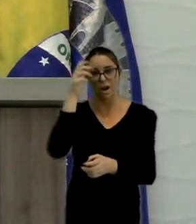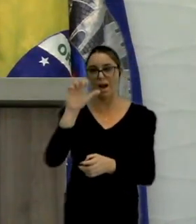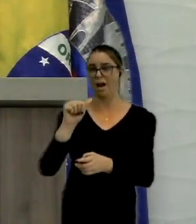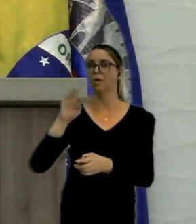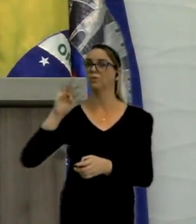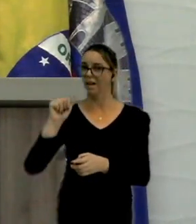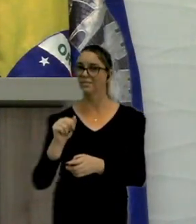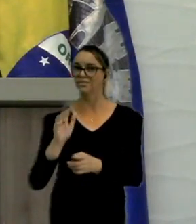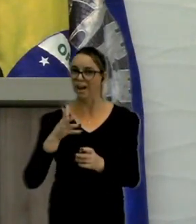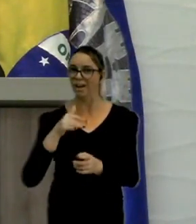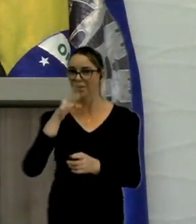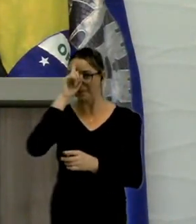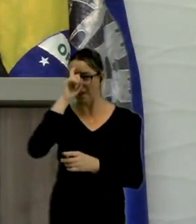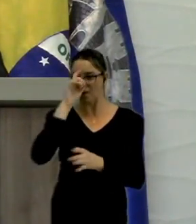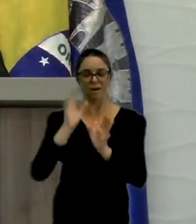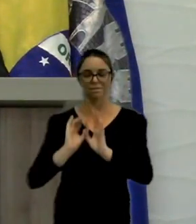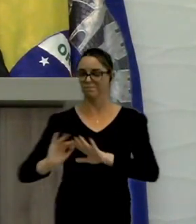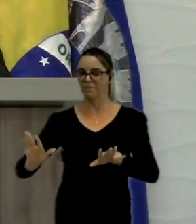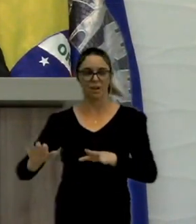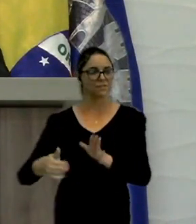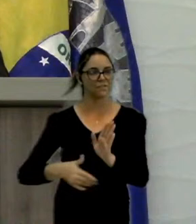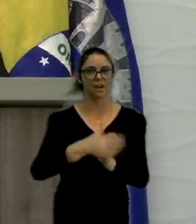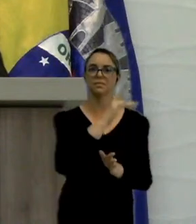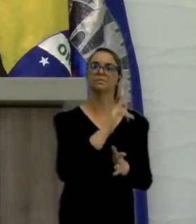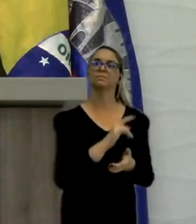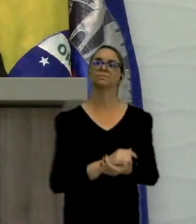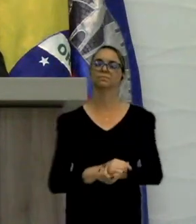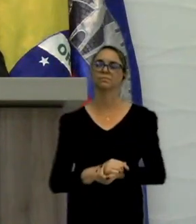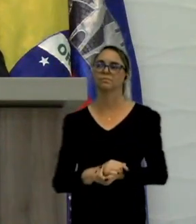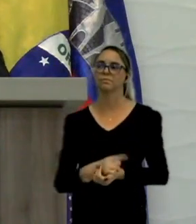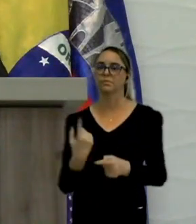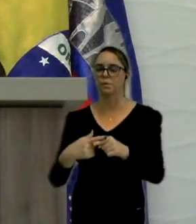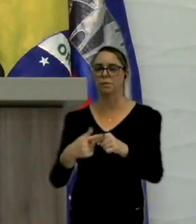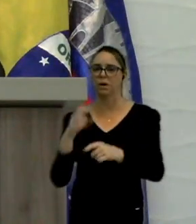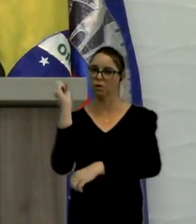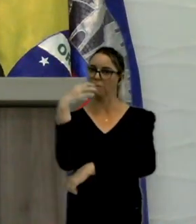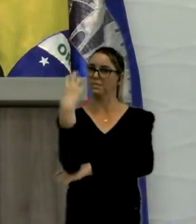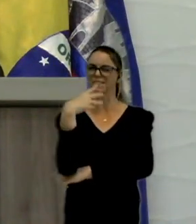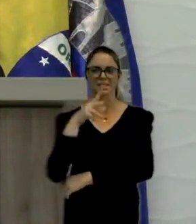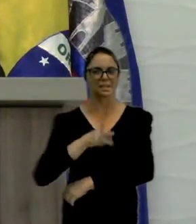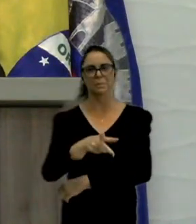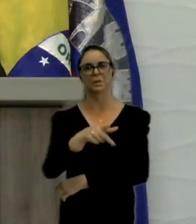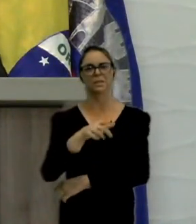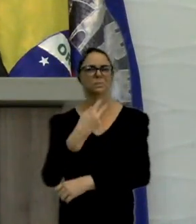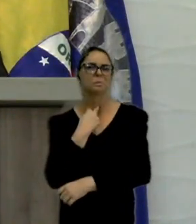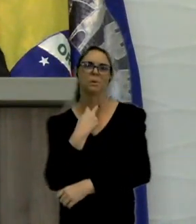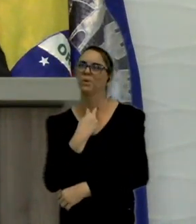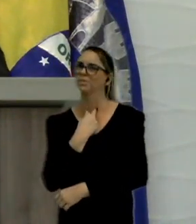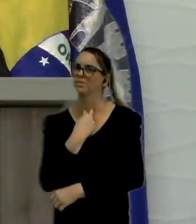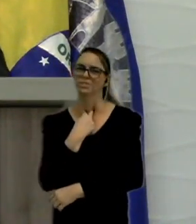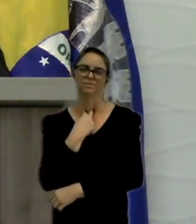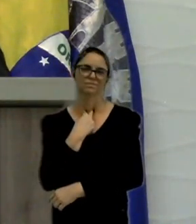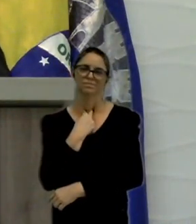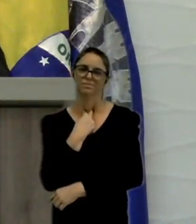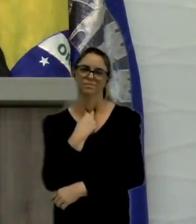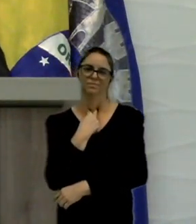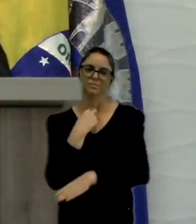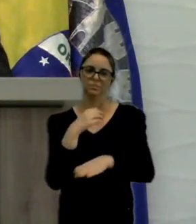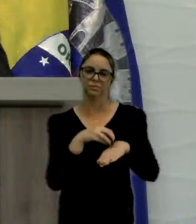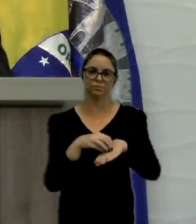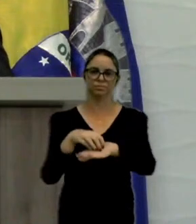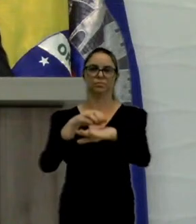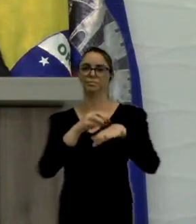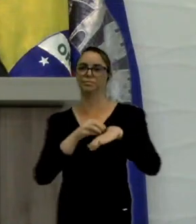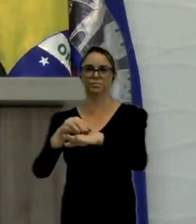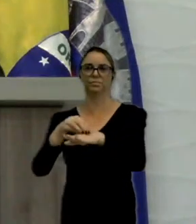porque na verdade é uma agonia por carro, porque as ambulâncias nem toda hora podem sair para ir buscar uma transferência e às